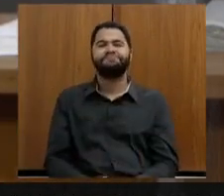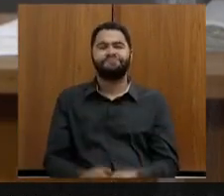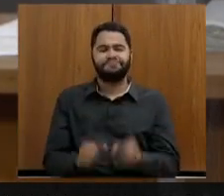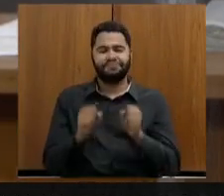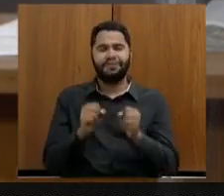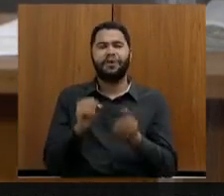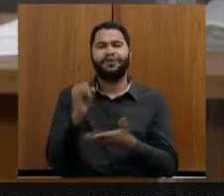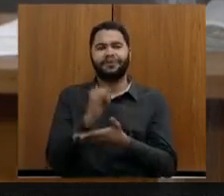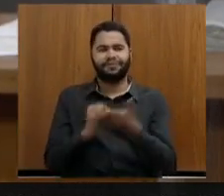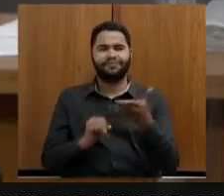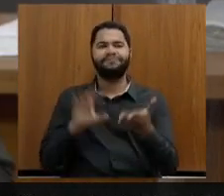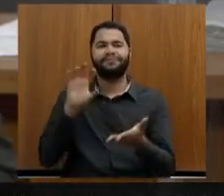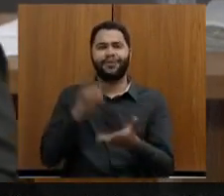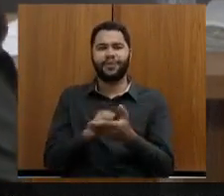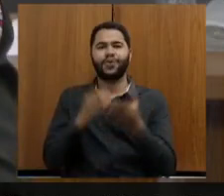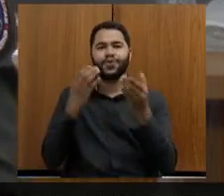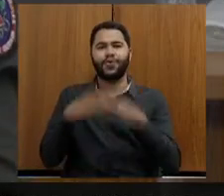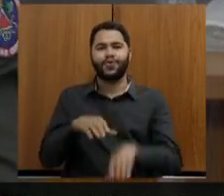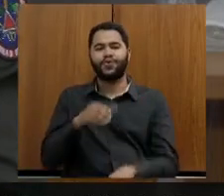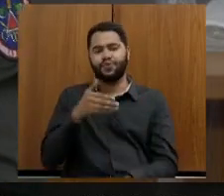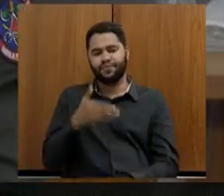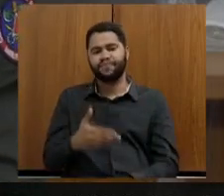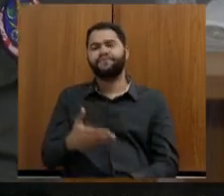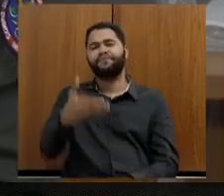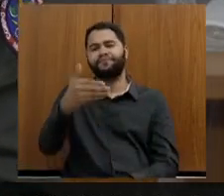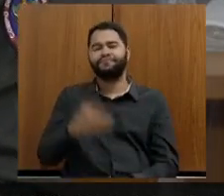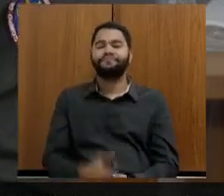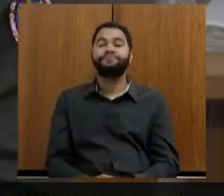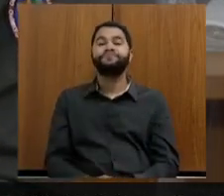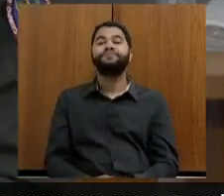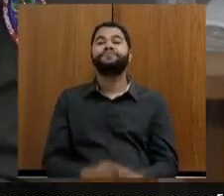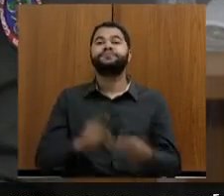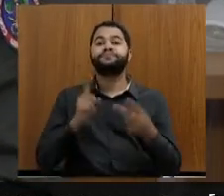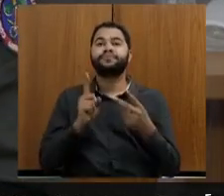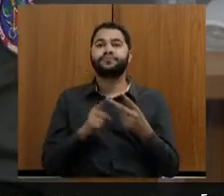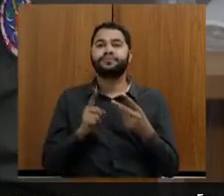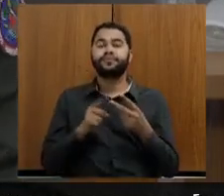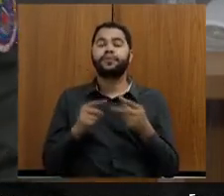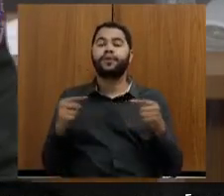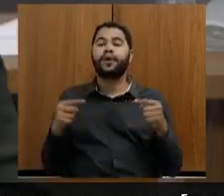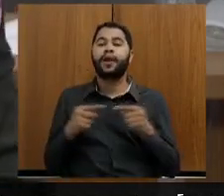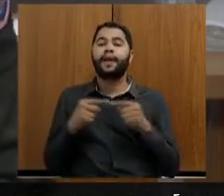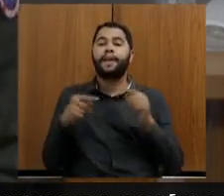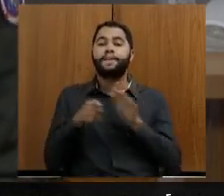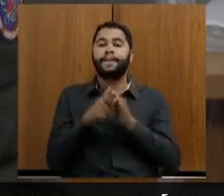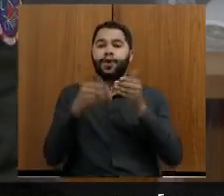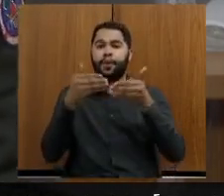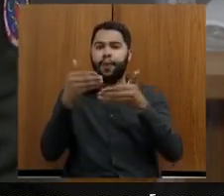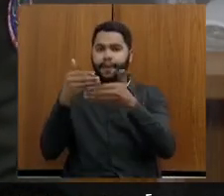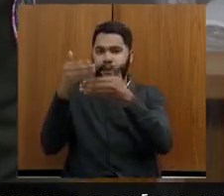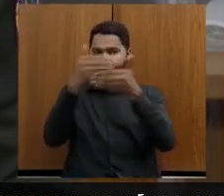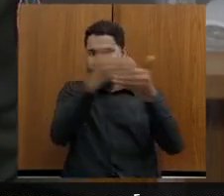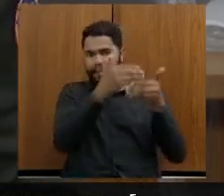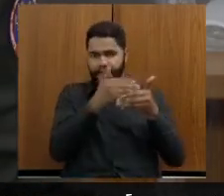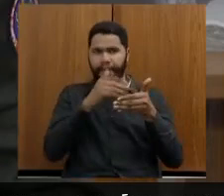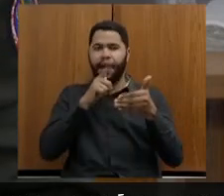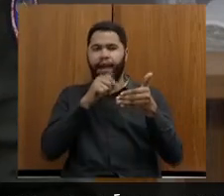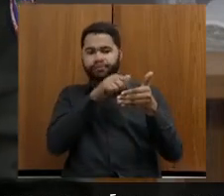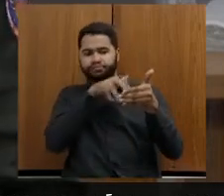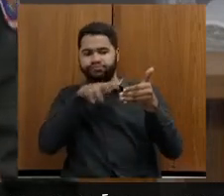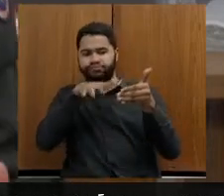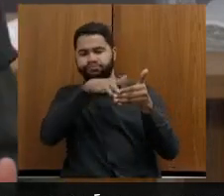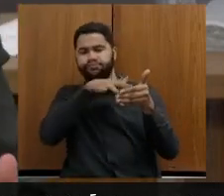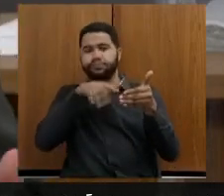fazer a inscrição dela que ela vai fazer o concurso Vamos para o segundo ponto com relação às barragens é